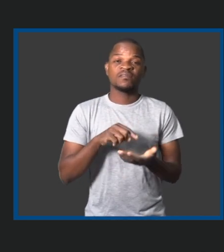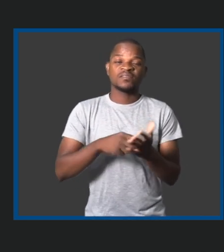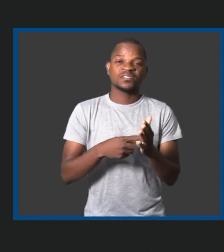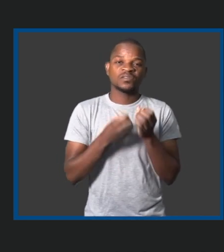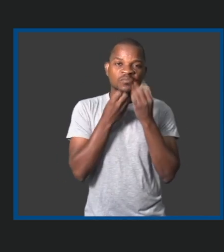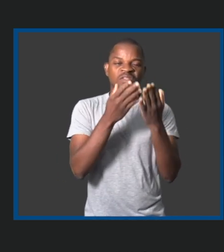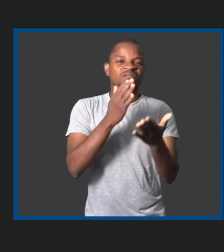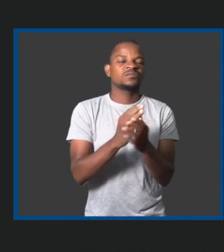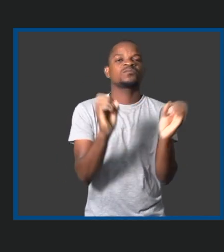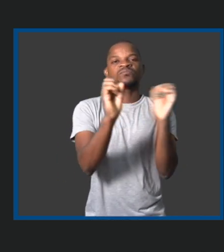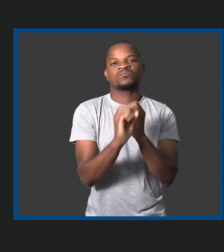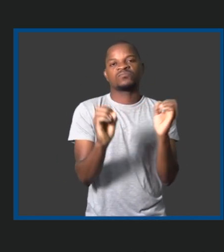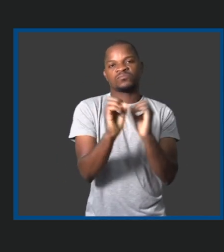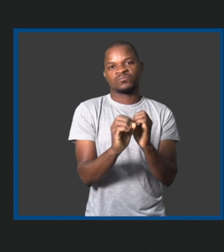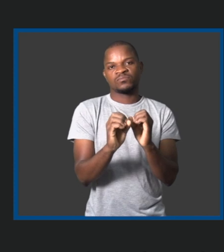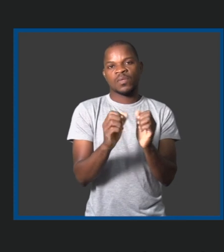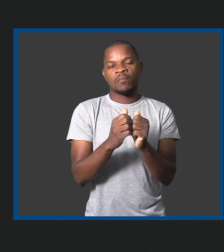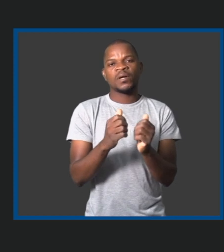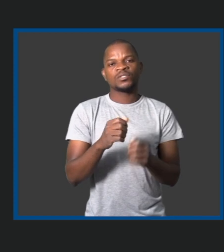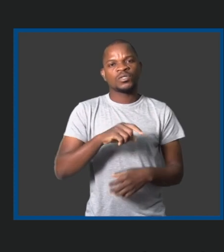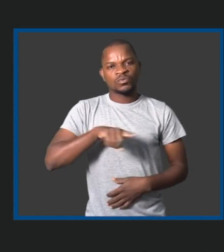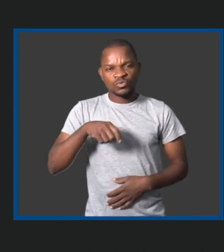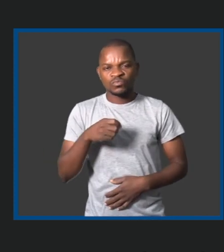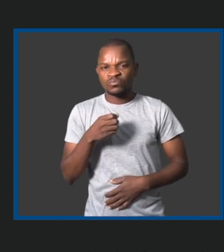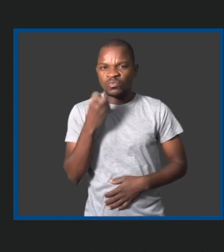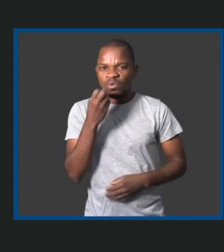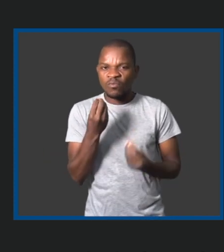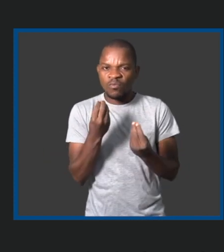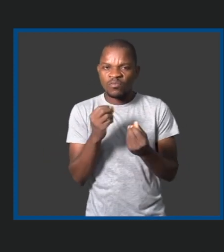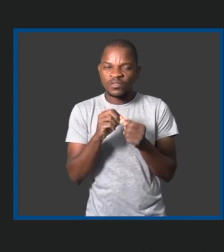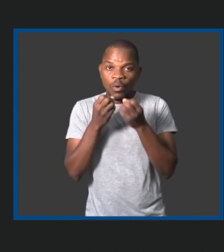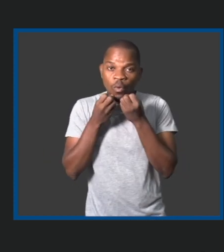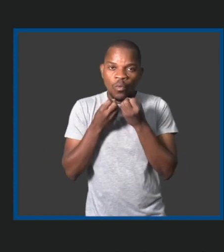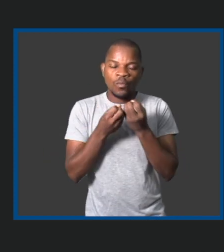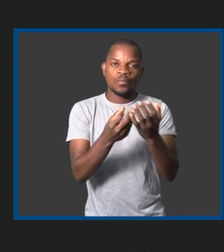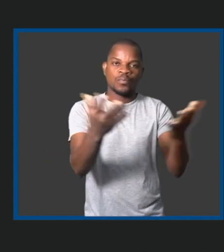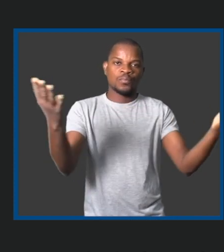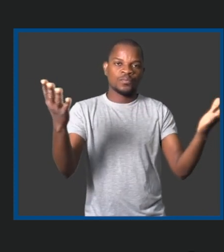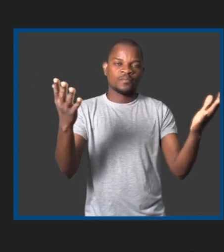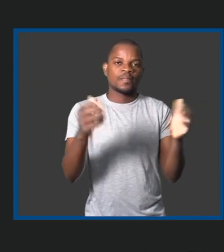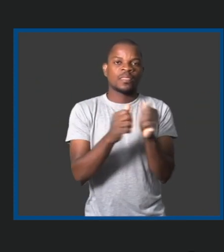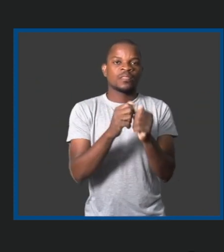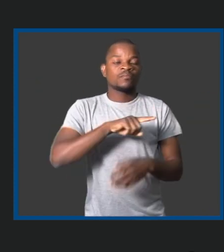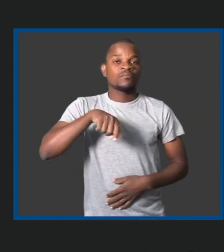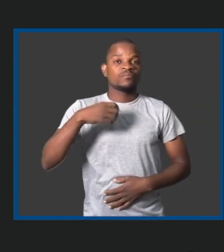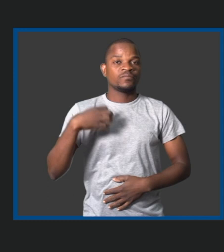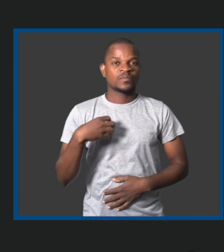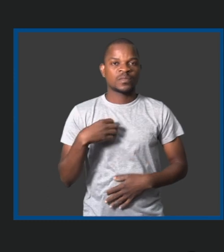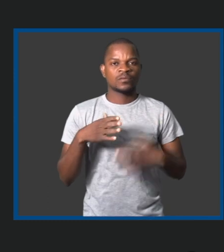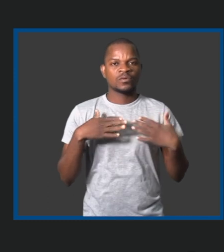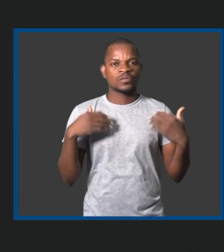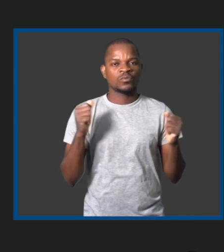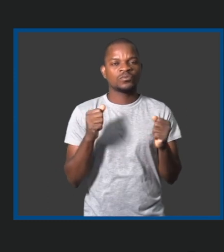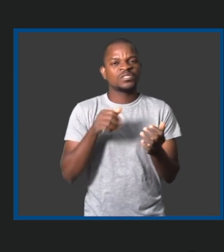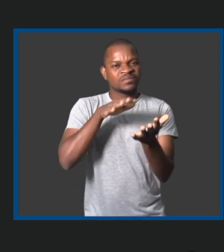plataformas de comunicação ajudam-nos a passar mensagem para um grupo muito grande de pessoas. Com o Ministério da